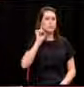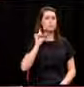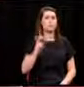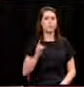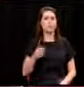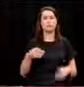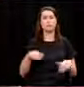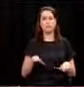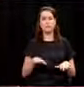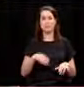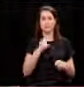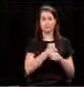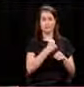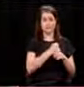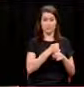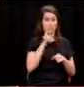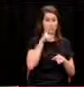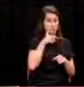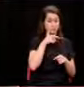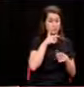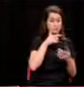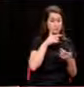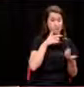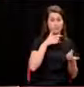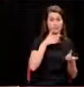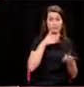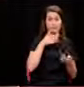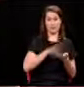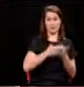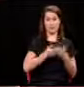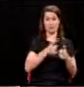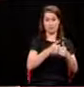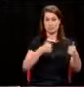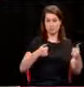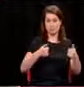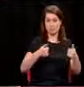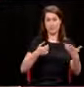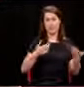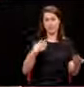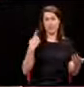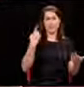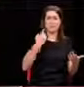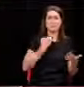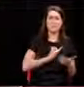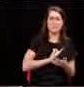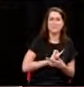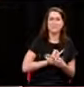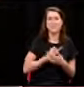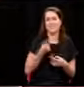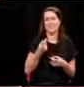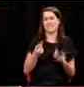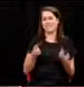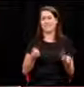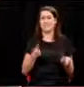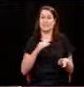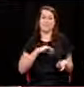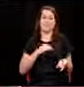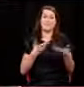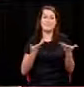este serviço, assim como todos os outros, tem que ser sustentável. É um serviço que tem que ser sustentável e tem que ter realmente